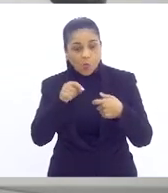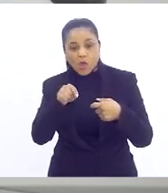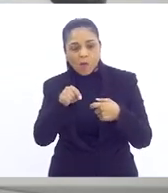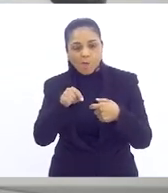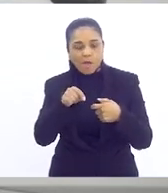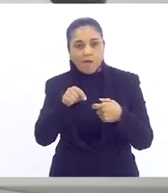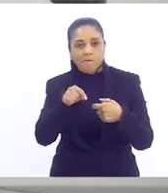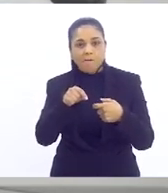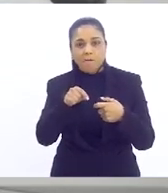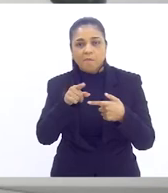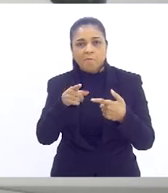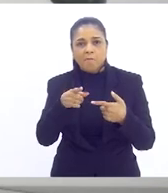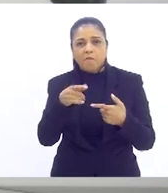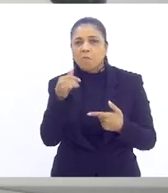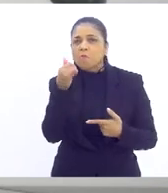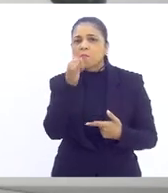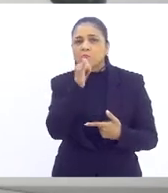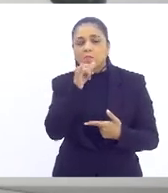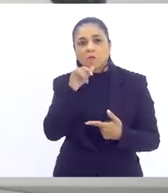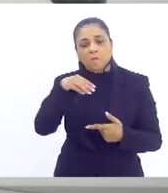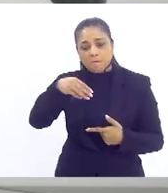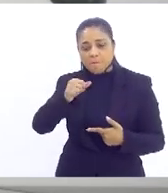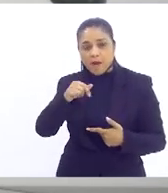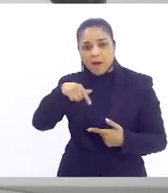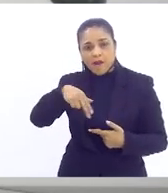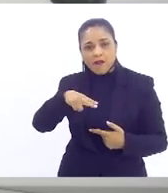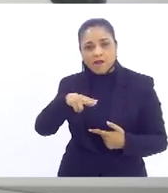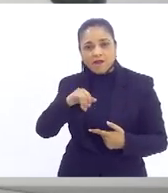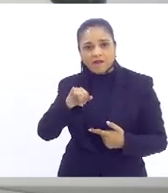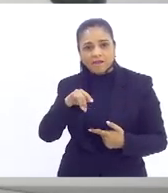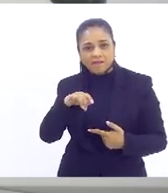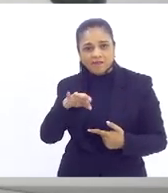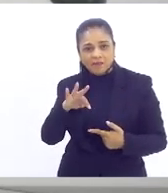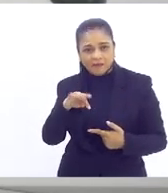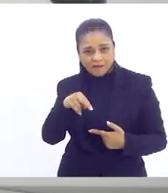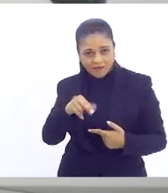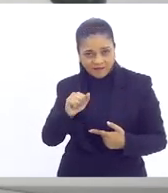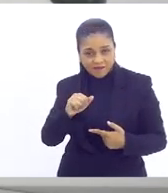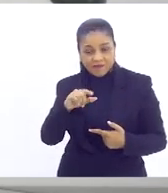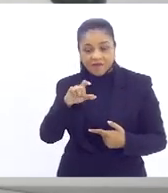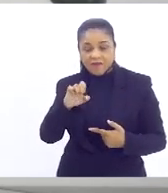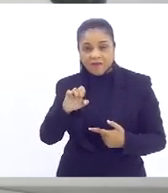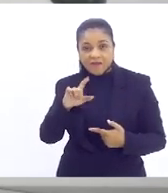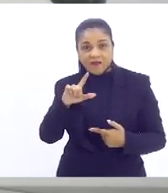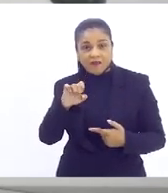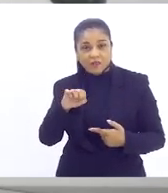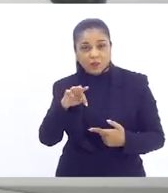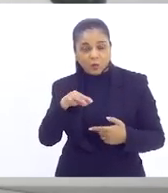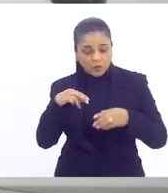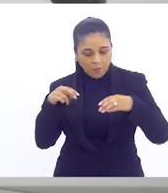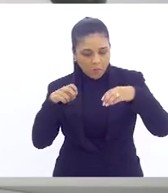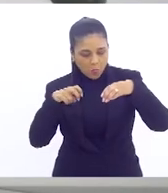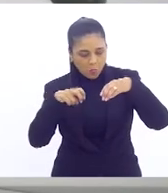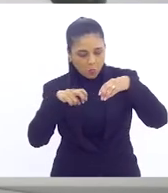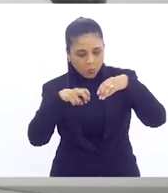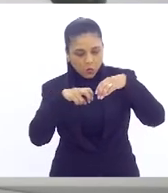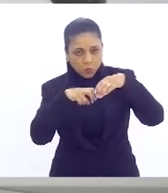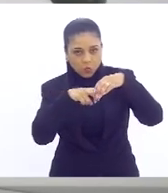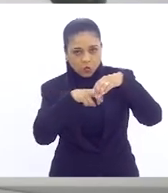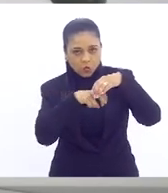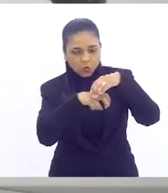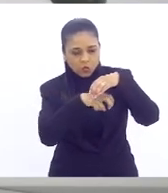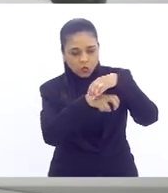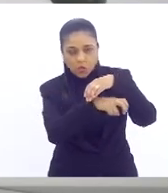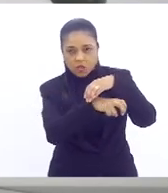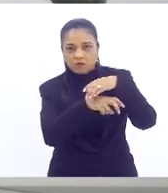máquina eletrônica as pessoas esquecem isso se você vai fazer uma endoscopia uma ressonância sem